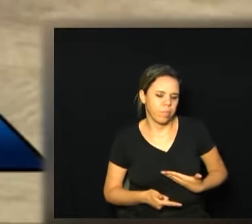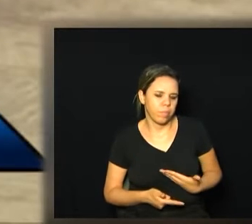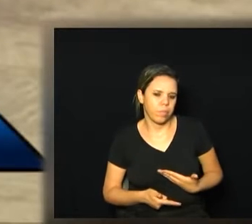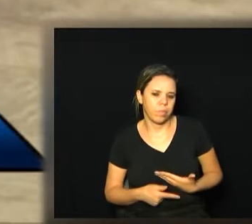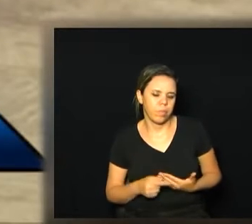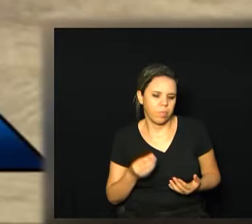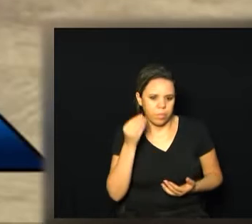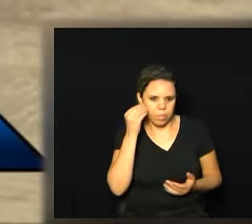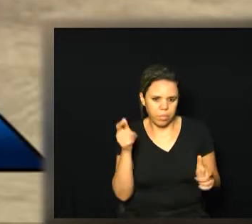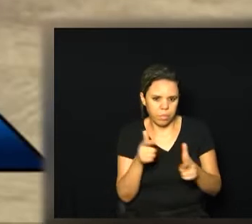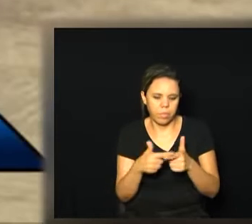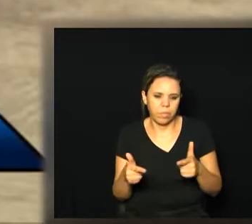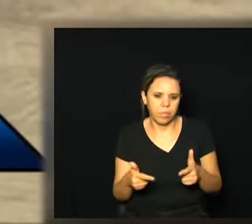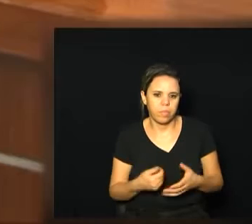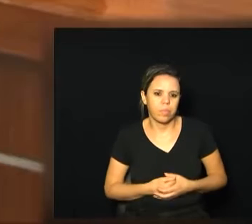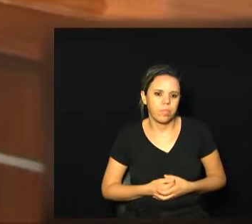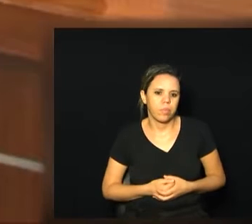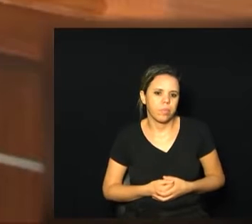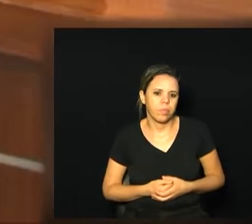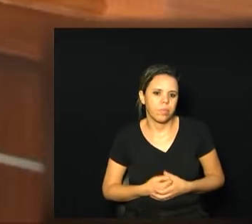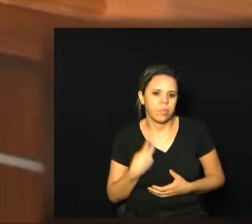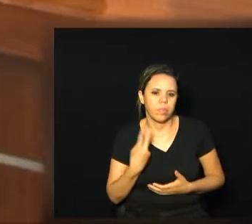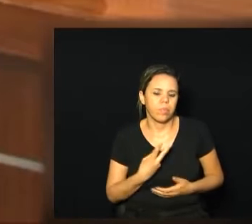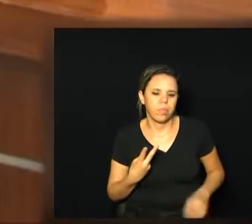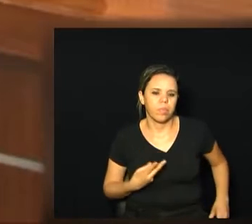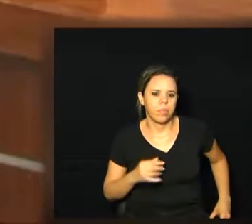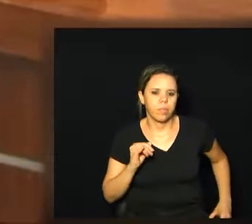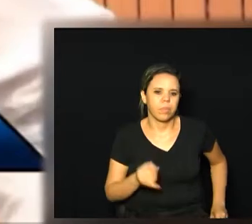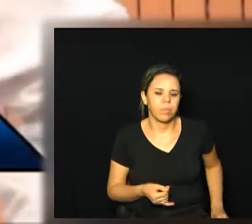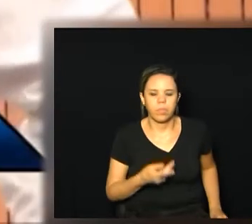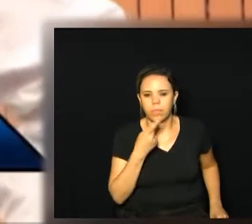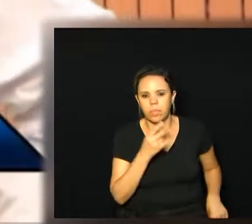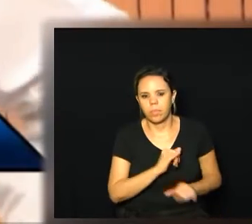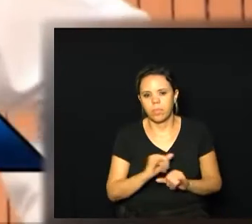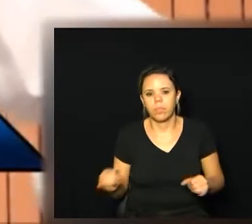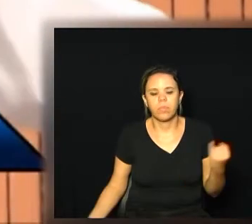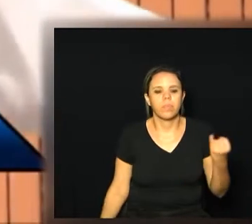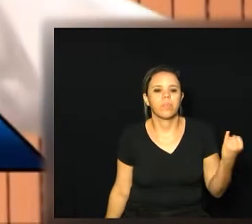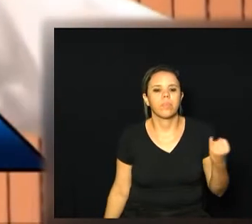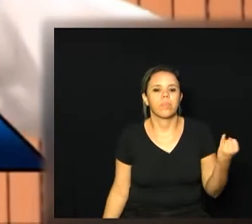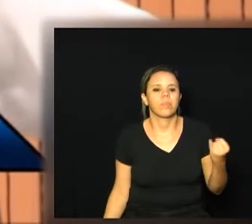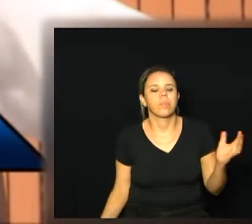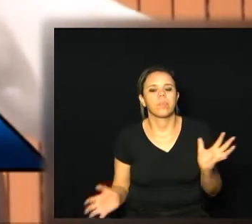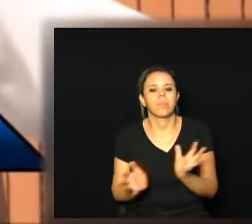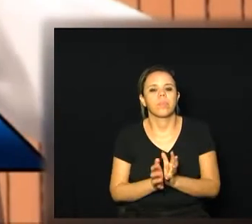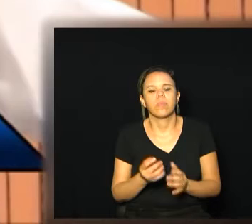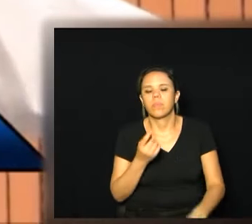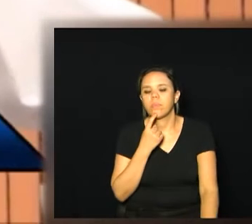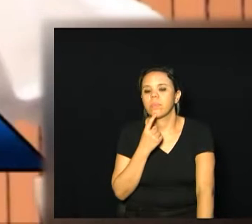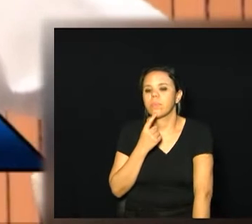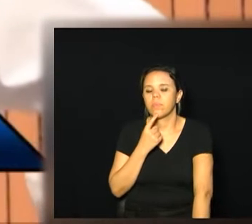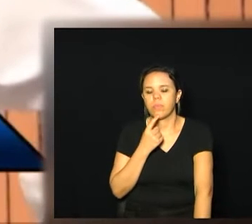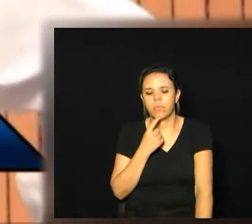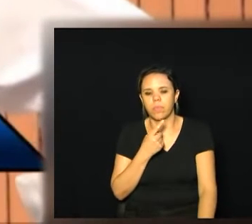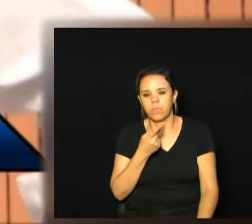maneira, diminuir essas desigualdades. Os vereadores aproveitaram para ressaltar a importância da comissão para Campinas. Eu